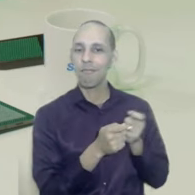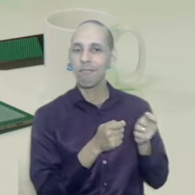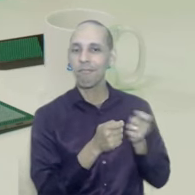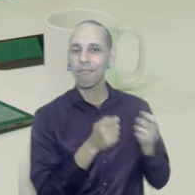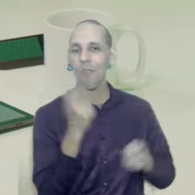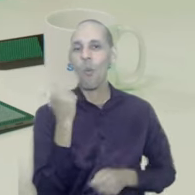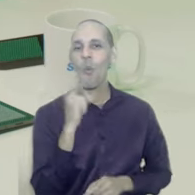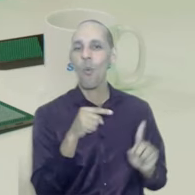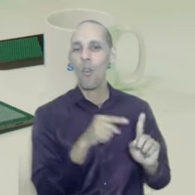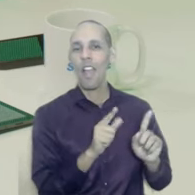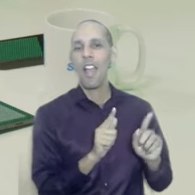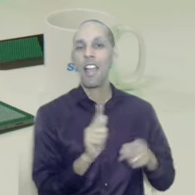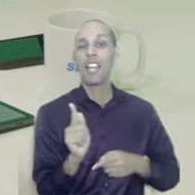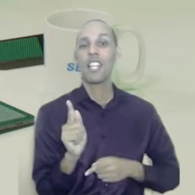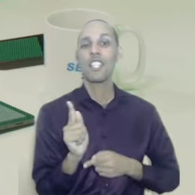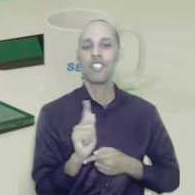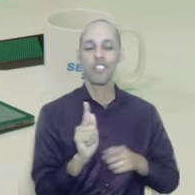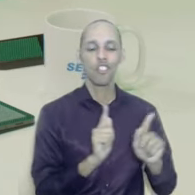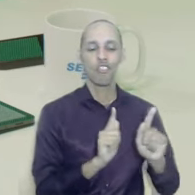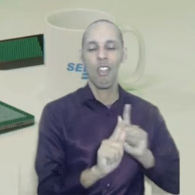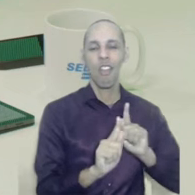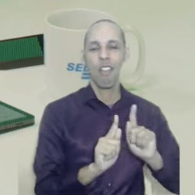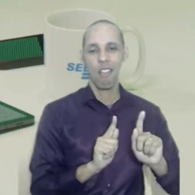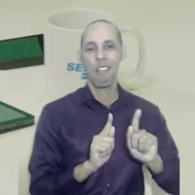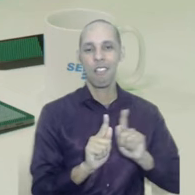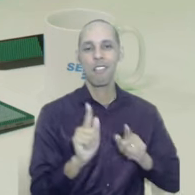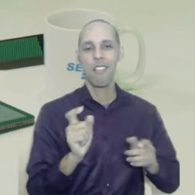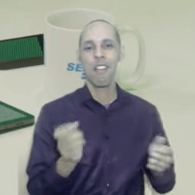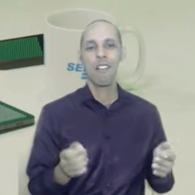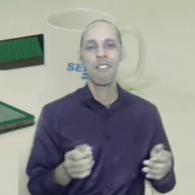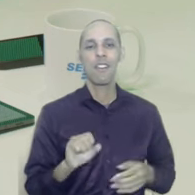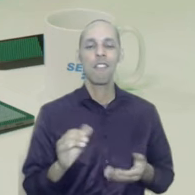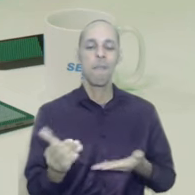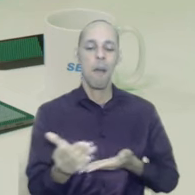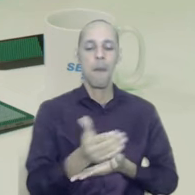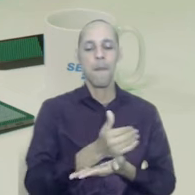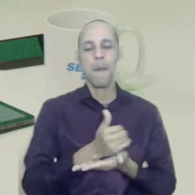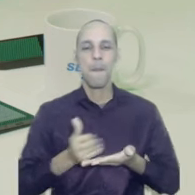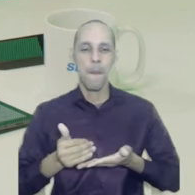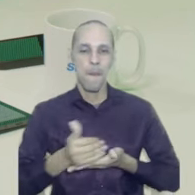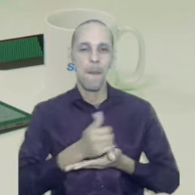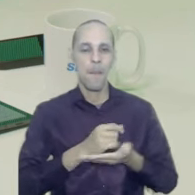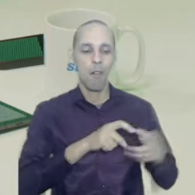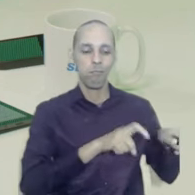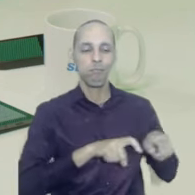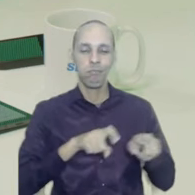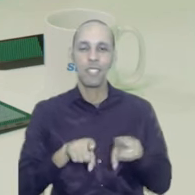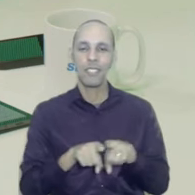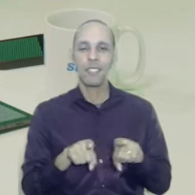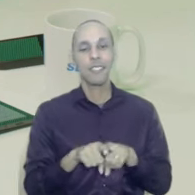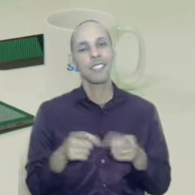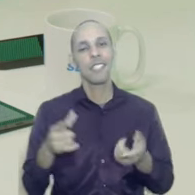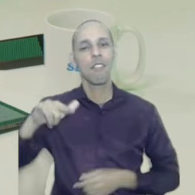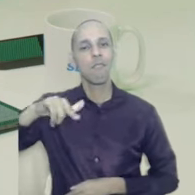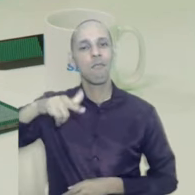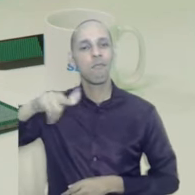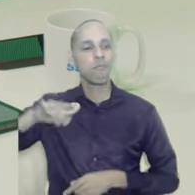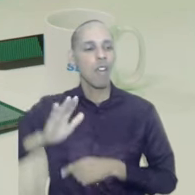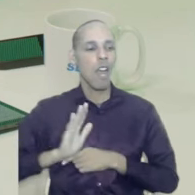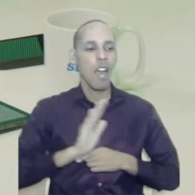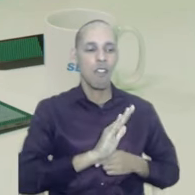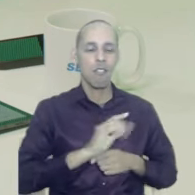gestão da da safra dele da do cultivo então o Drone ele vem para trazer realmente a precisão de fato na